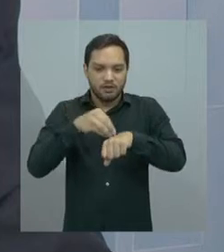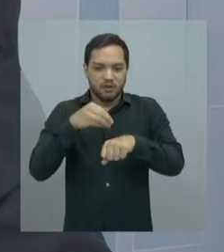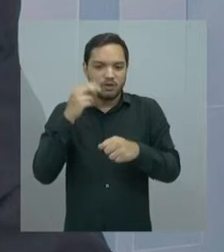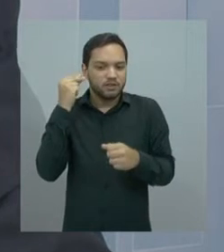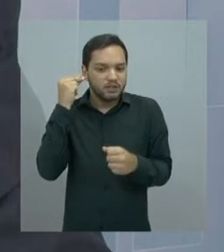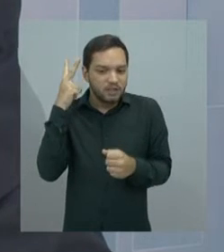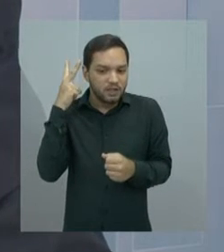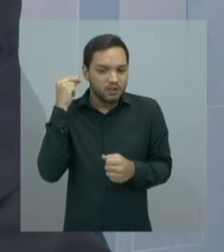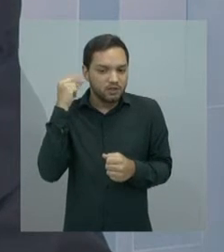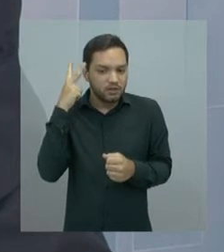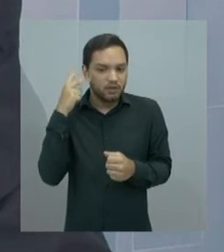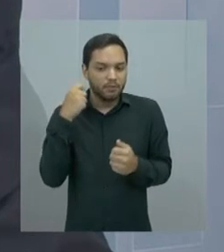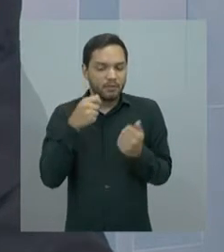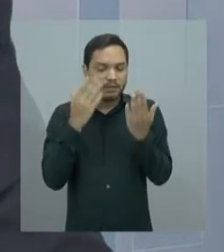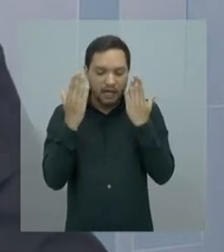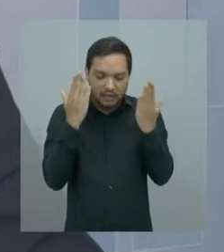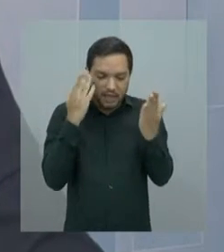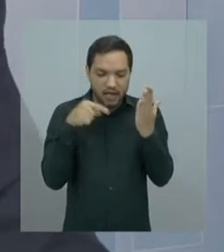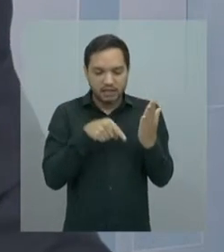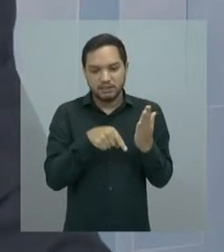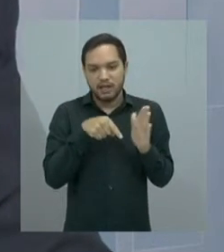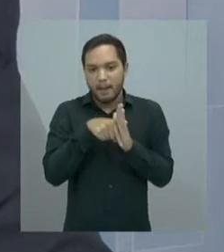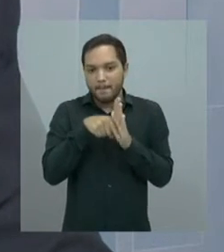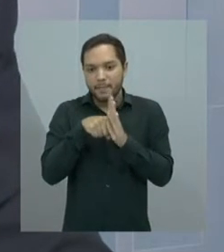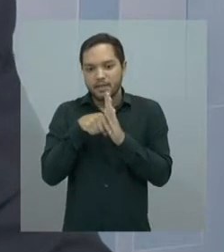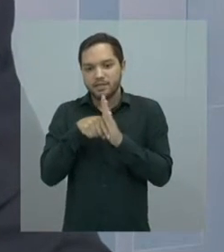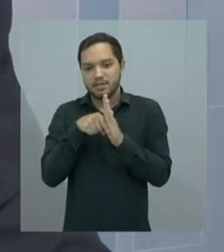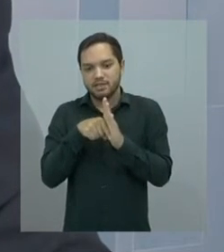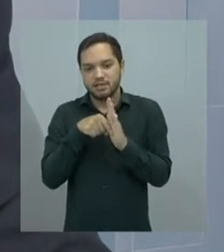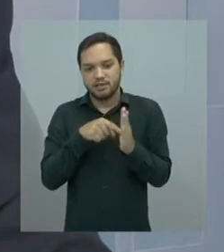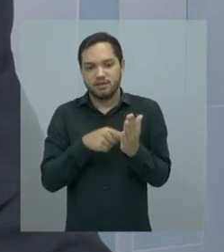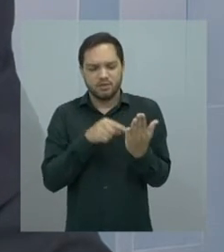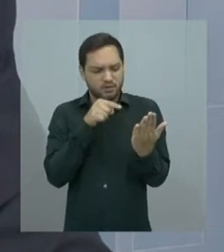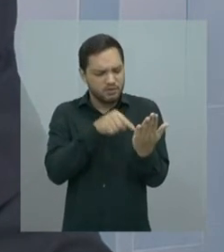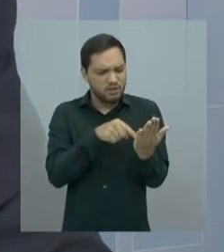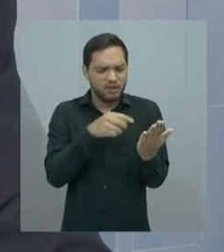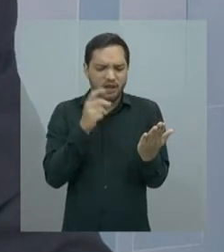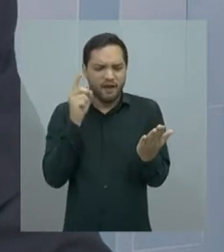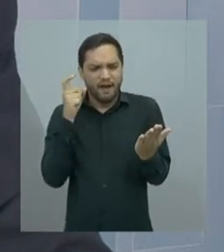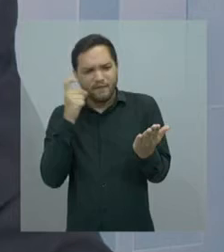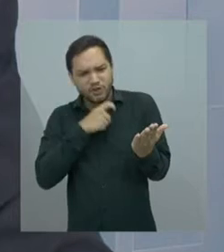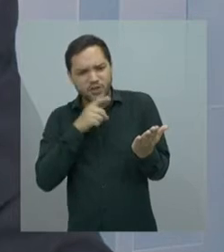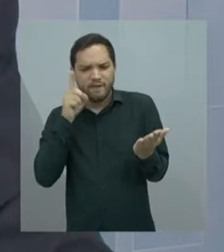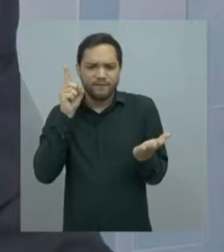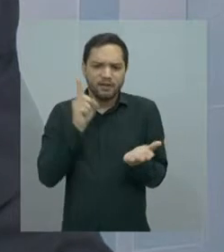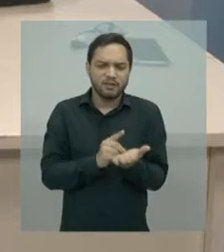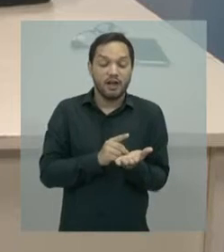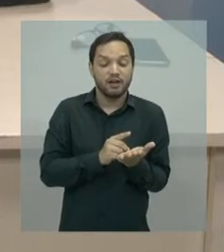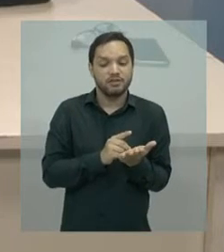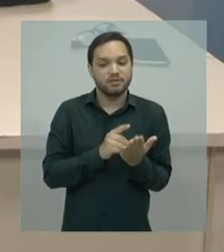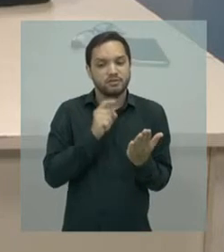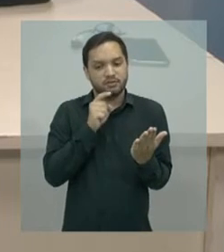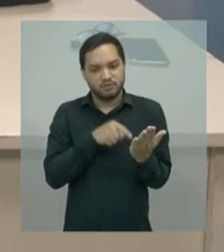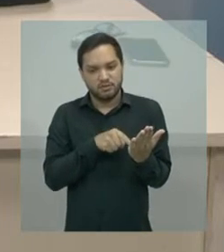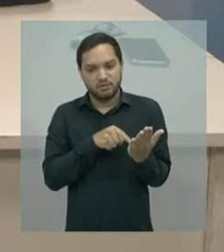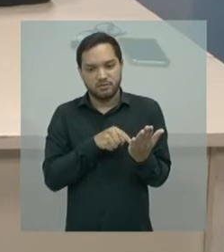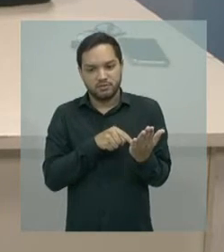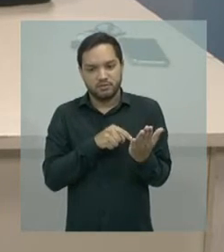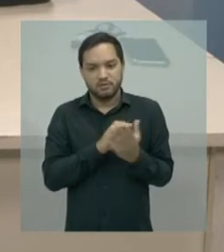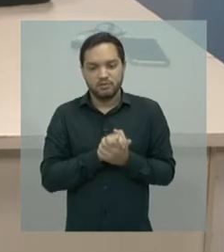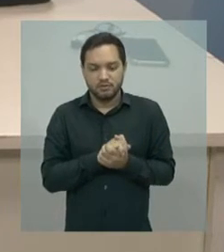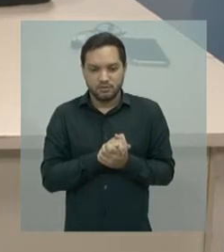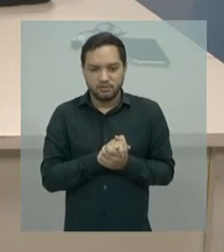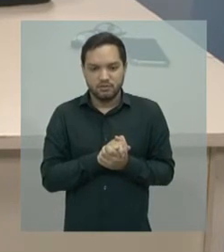celular, faça análise crítica. Um motivo é você pode pegar ela, isso é fake news ou não é fake news? Não filtro, né? Vá para um filtro, tem vários